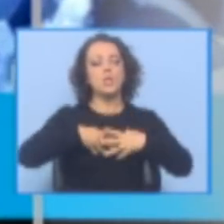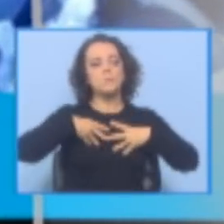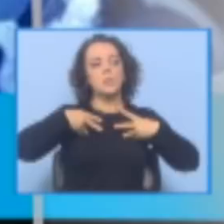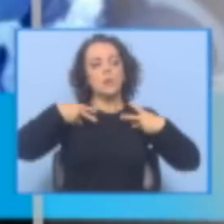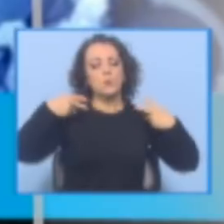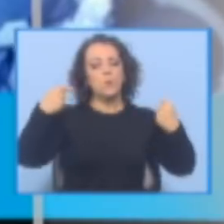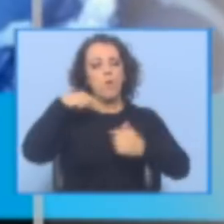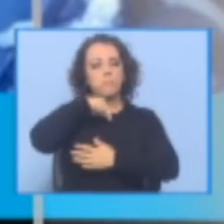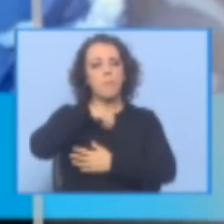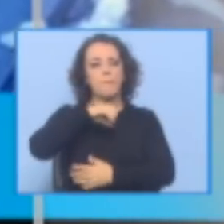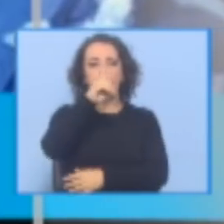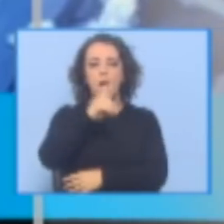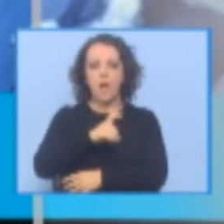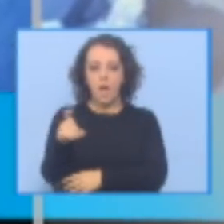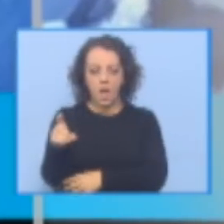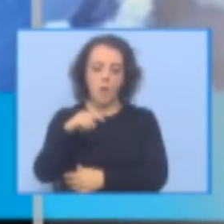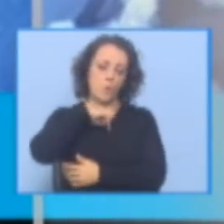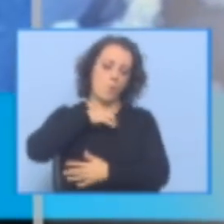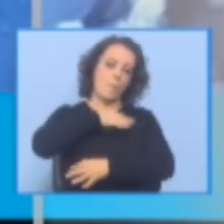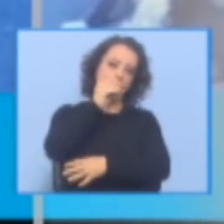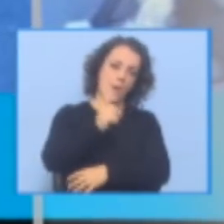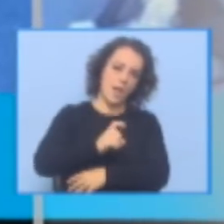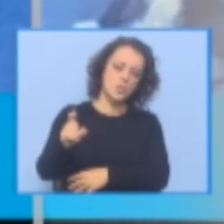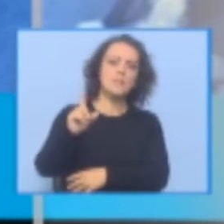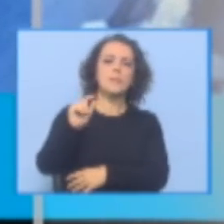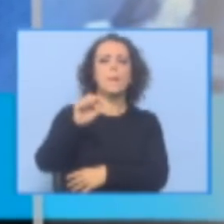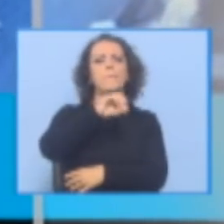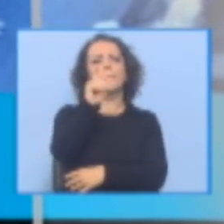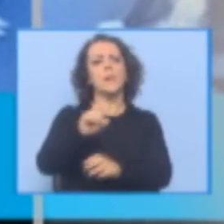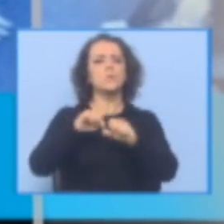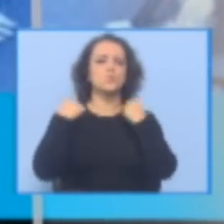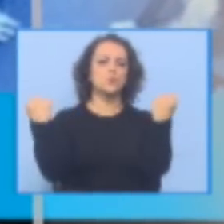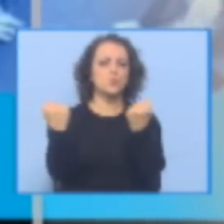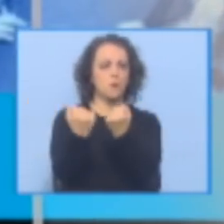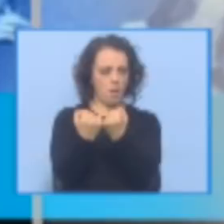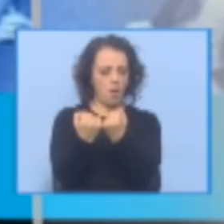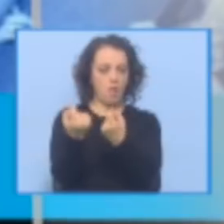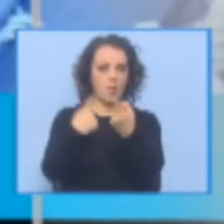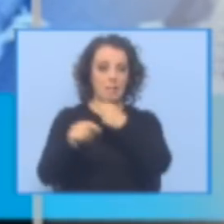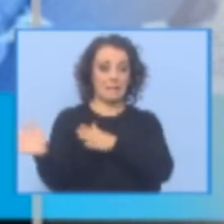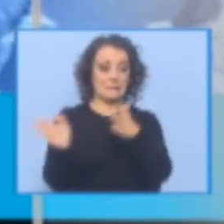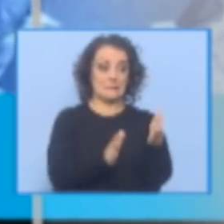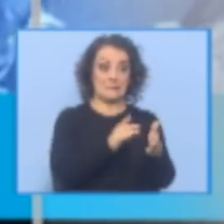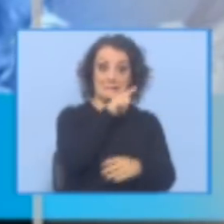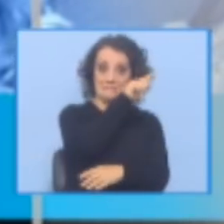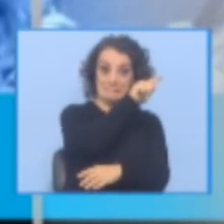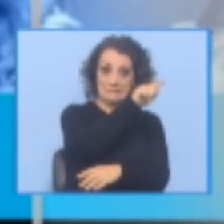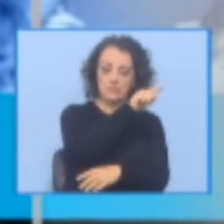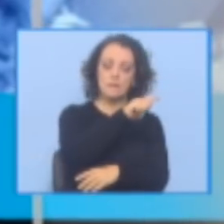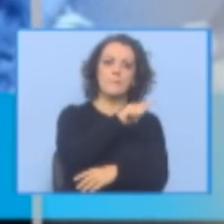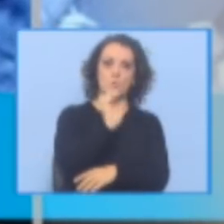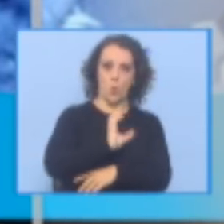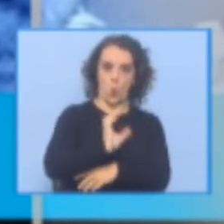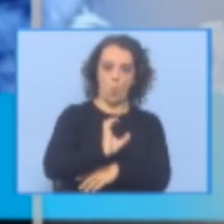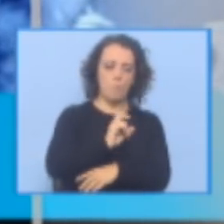e, para além da paz espiritual, falamos muitas vezes da paz social. Ali ele deparou-se com